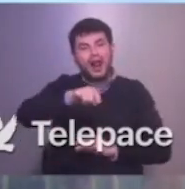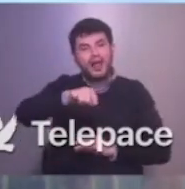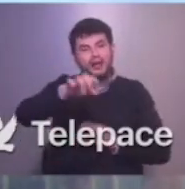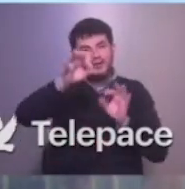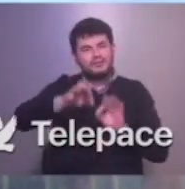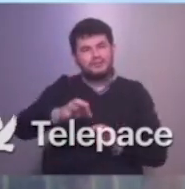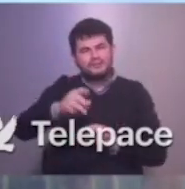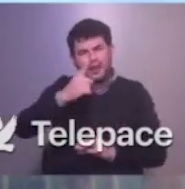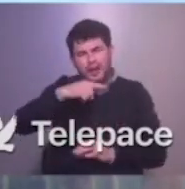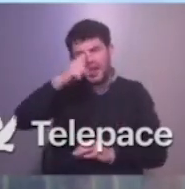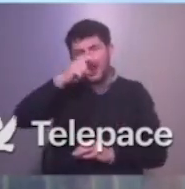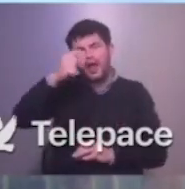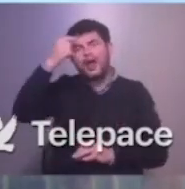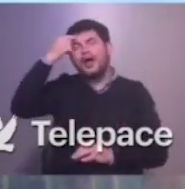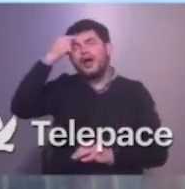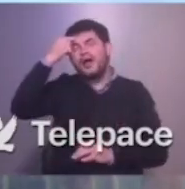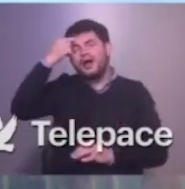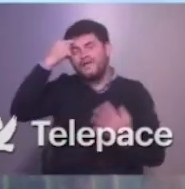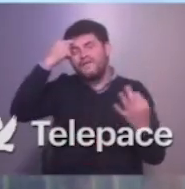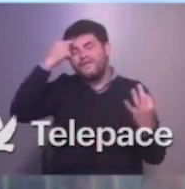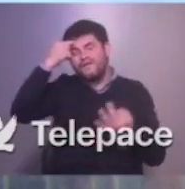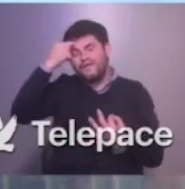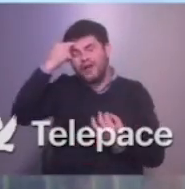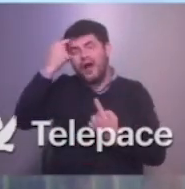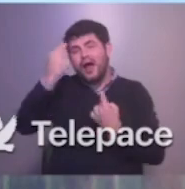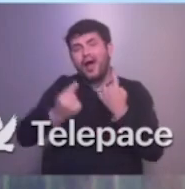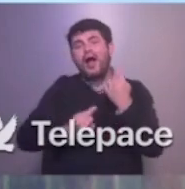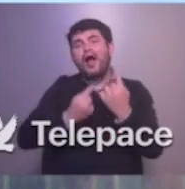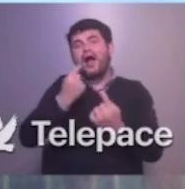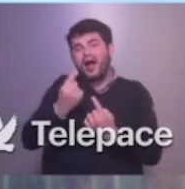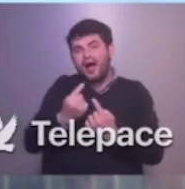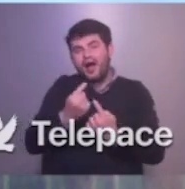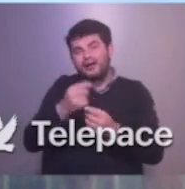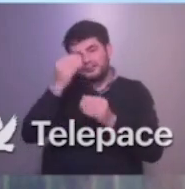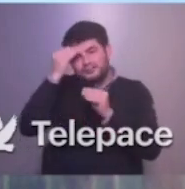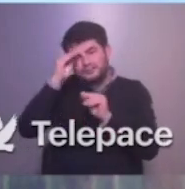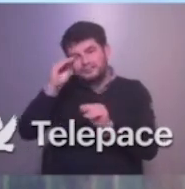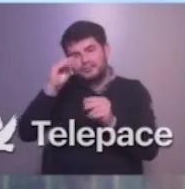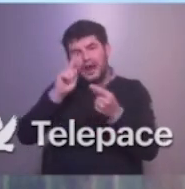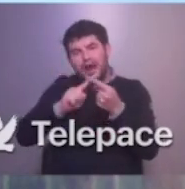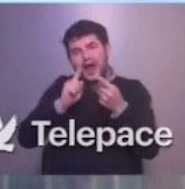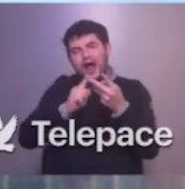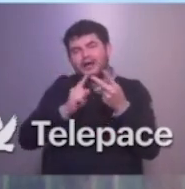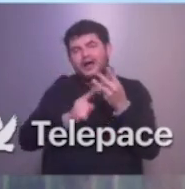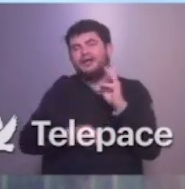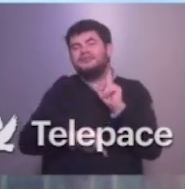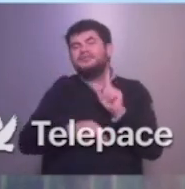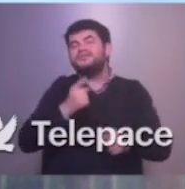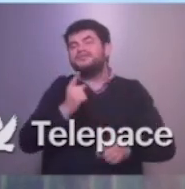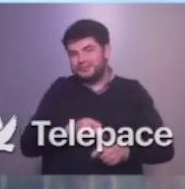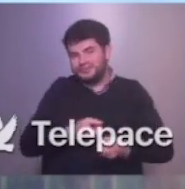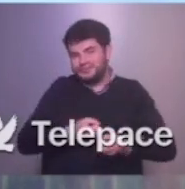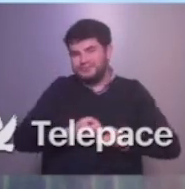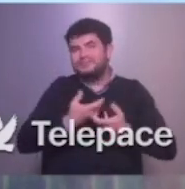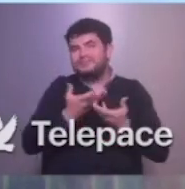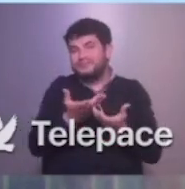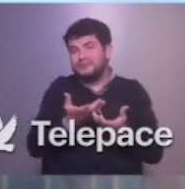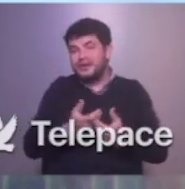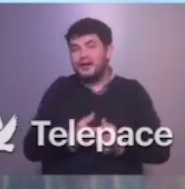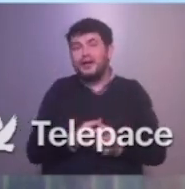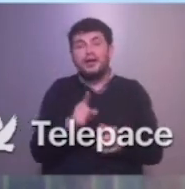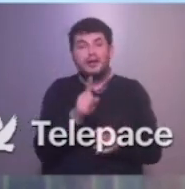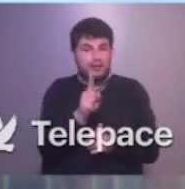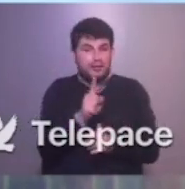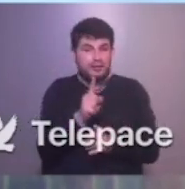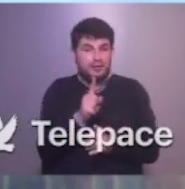nós rememorarmos, lembrarmos algumas dessas recomendações que ela fez aos três pastorinhos